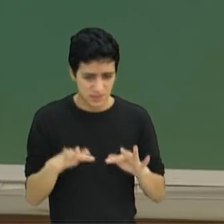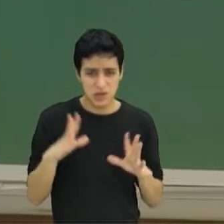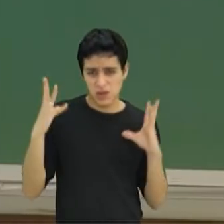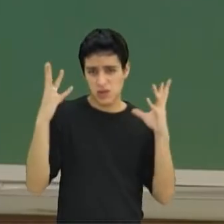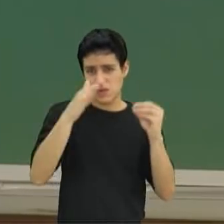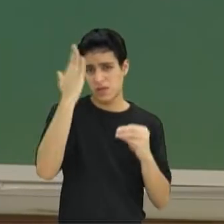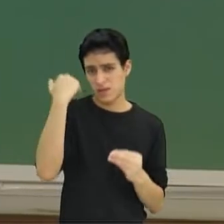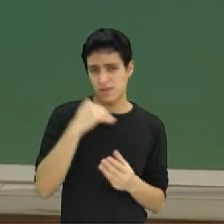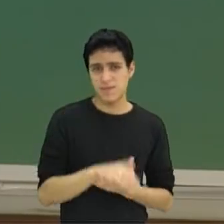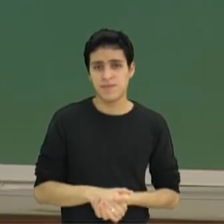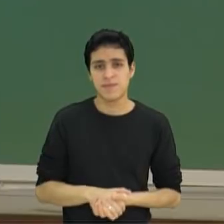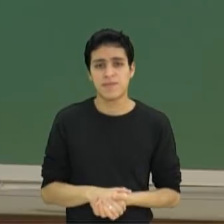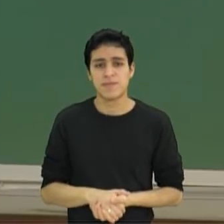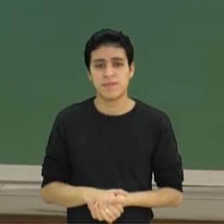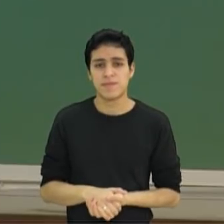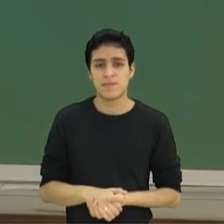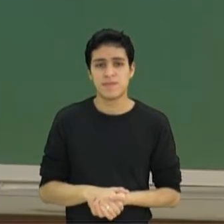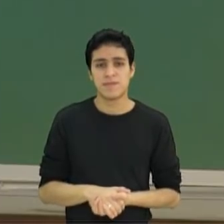todos sabem.